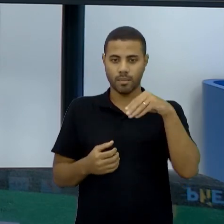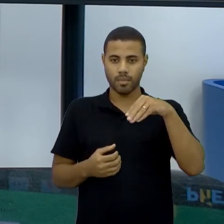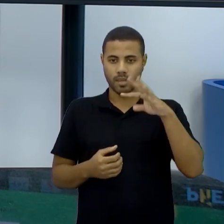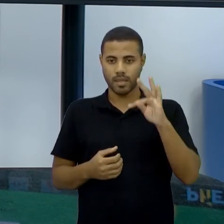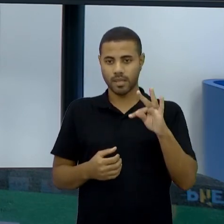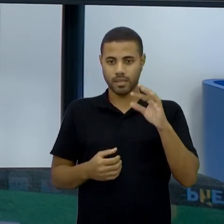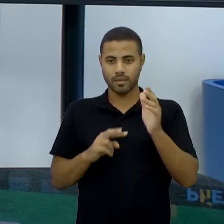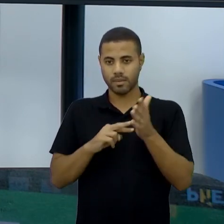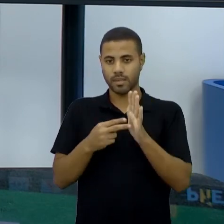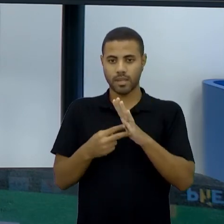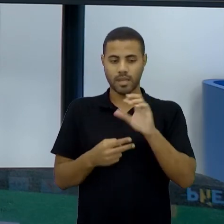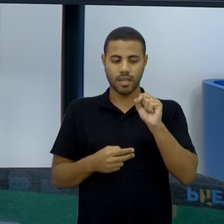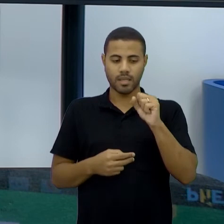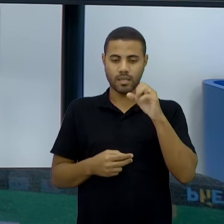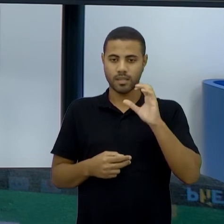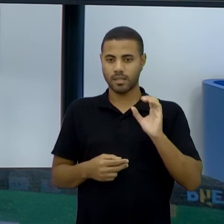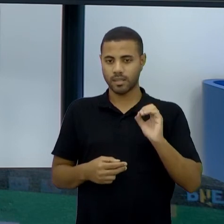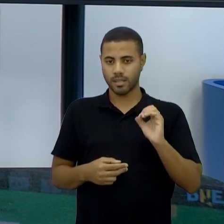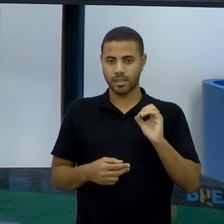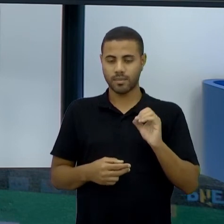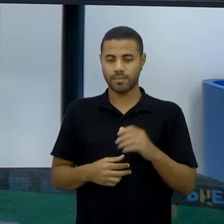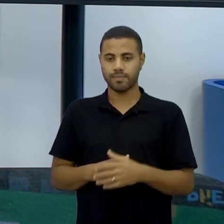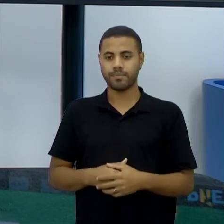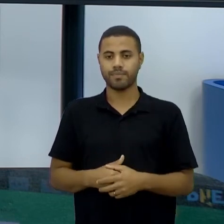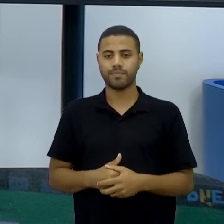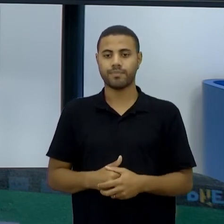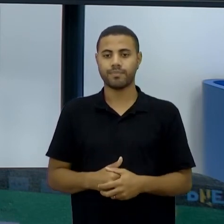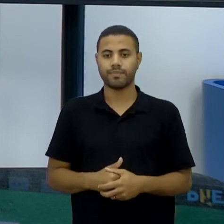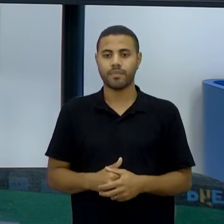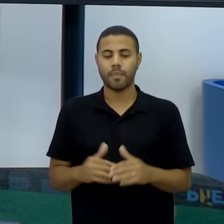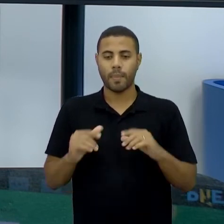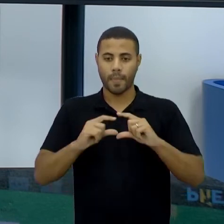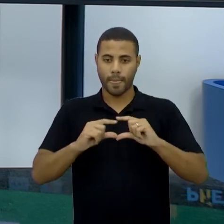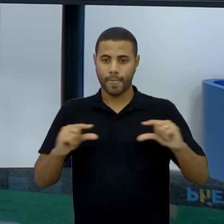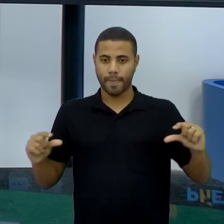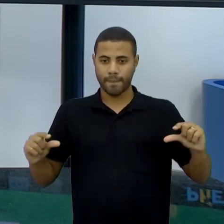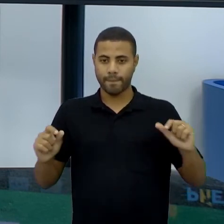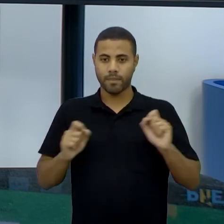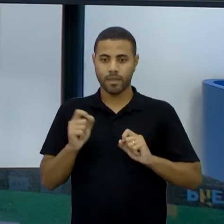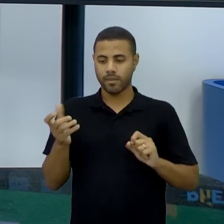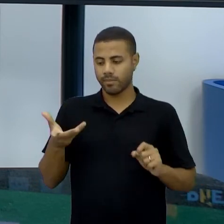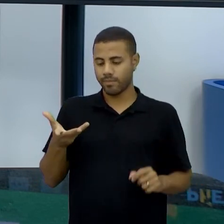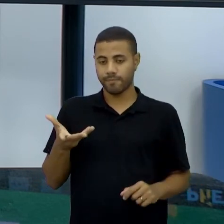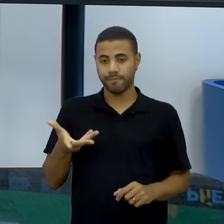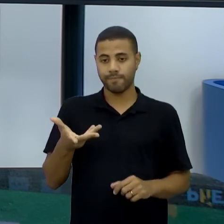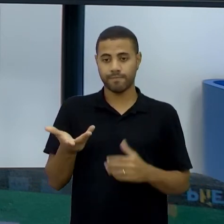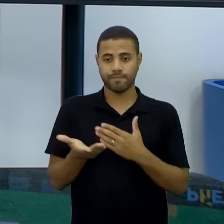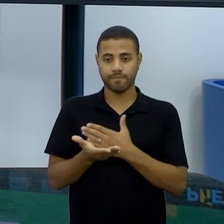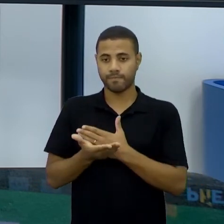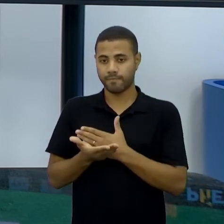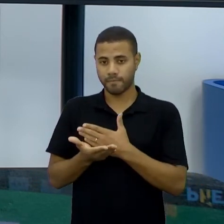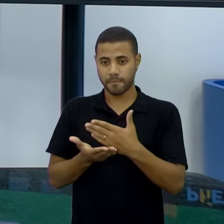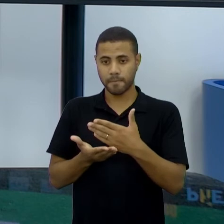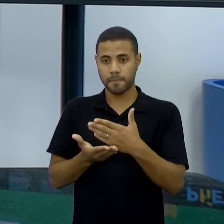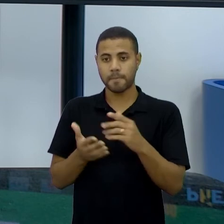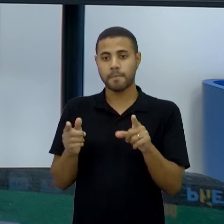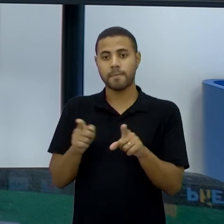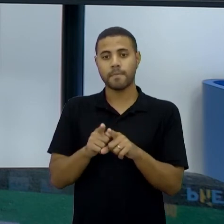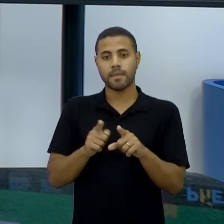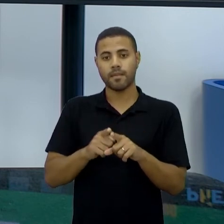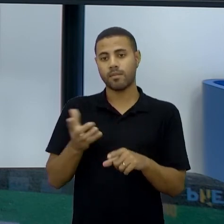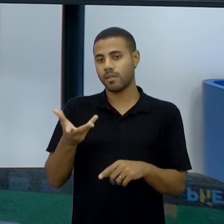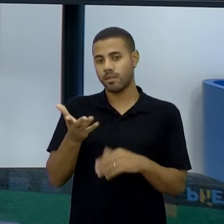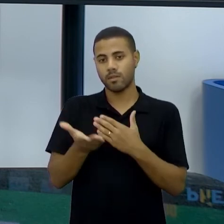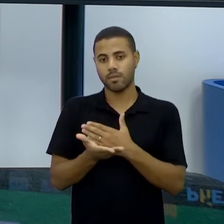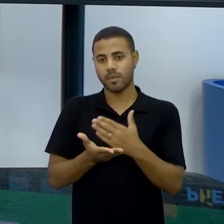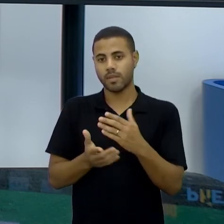S0, tá certo? Então, S0 aqui. Aqui embaixo a gente coloca a rapidez inicial. Então, aqui é a velocidade